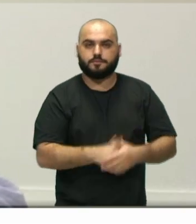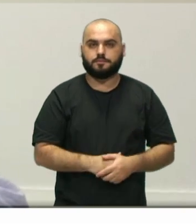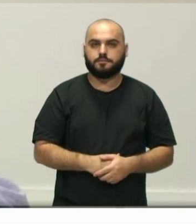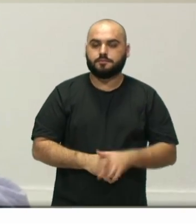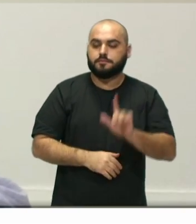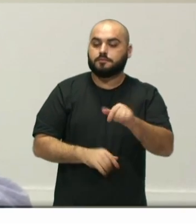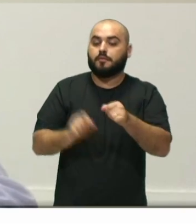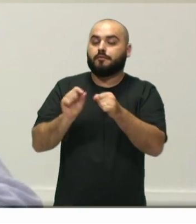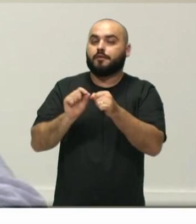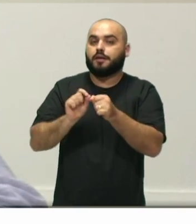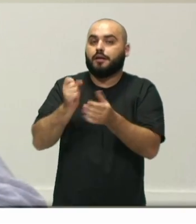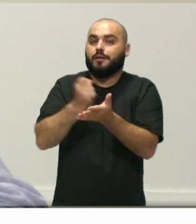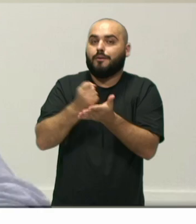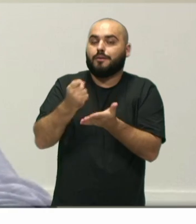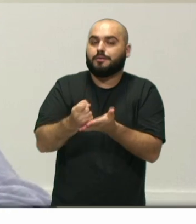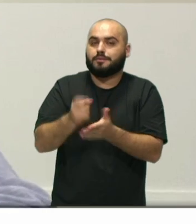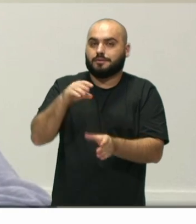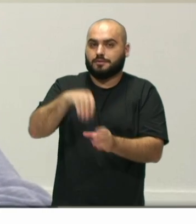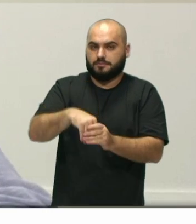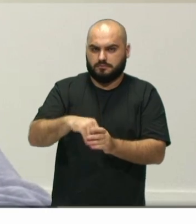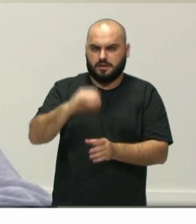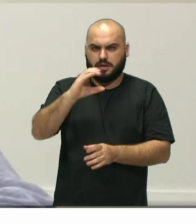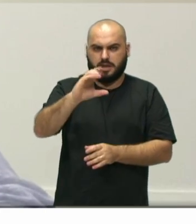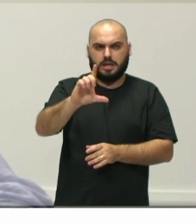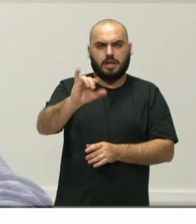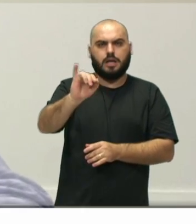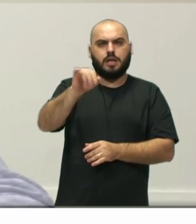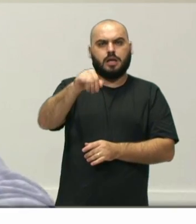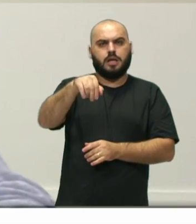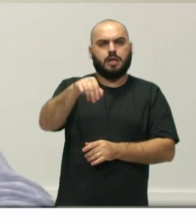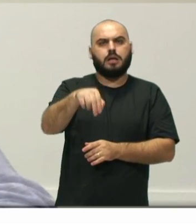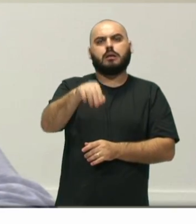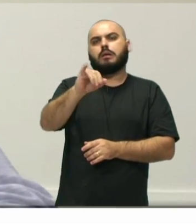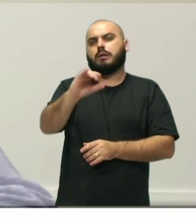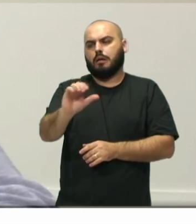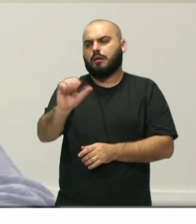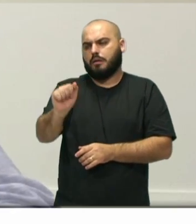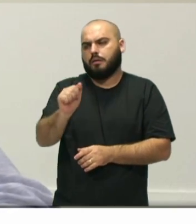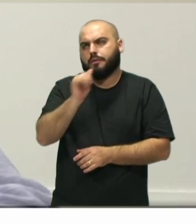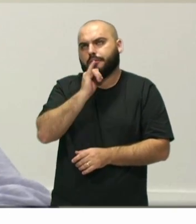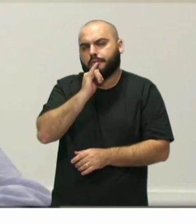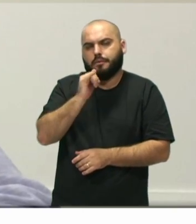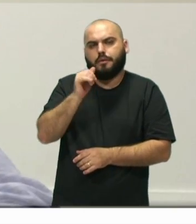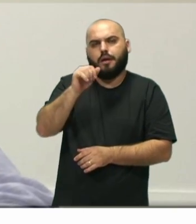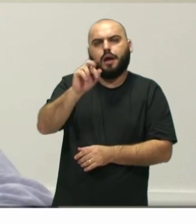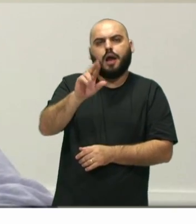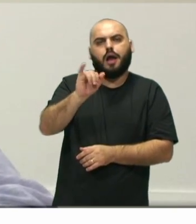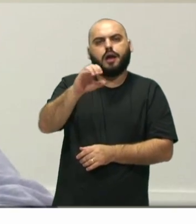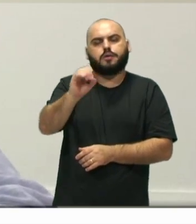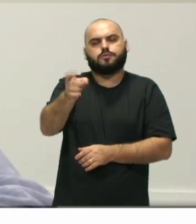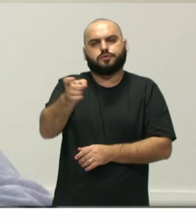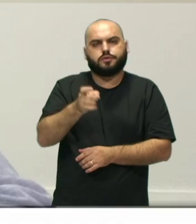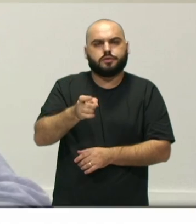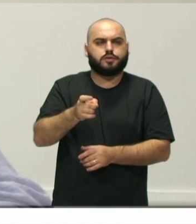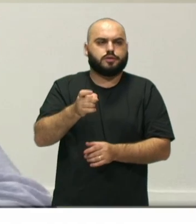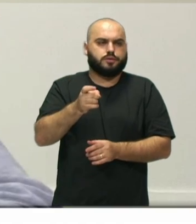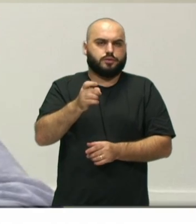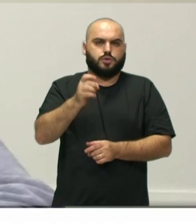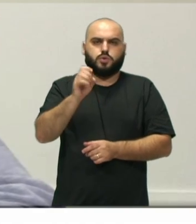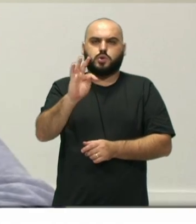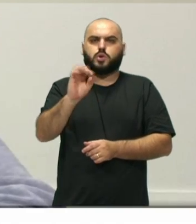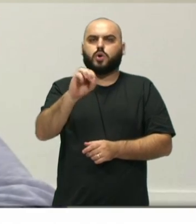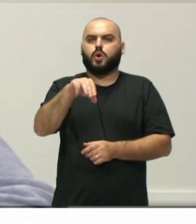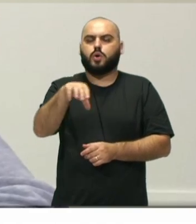no contrato. Né? A clínica quer fazer os exames, seja ele de raio-x, tomografia, ressonância, enfim, tudo bem, vocês querem fazer, mas o